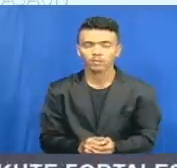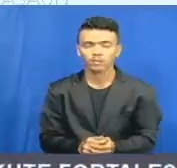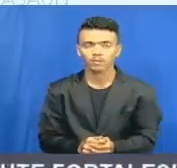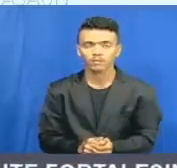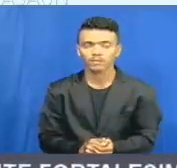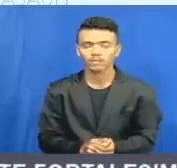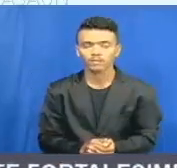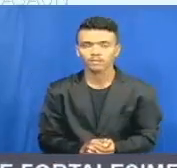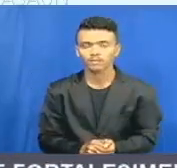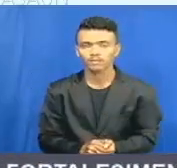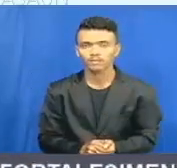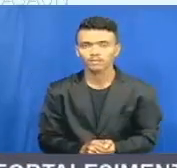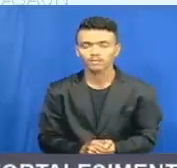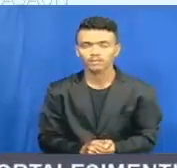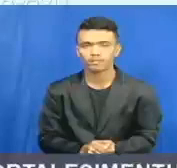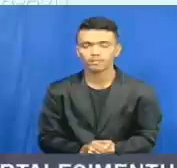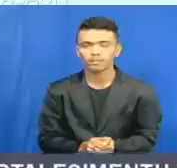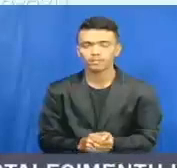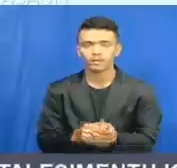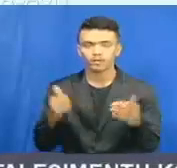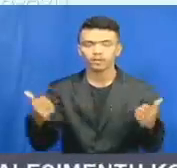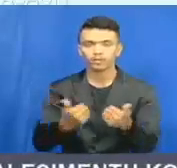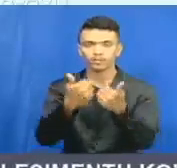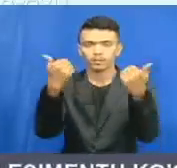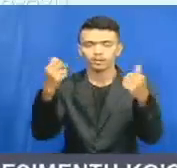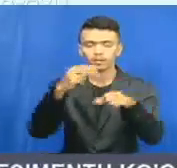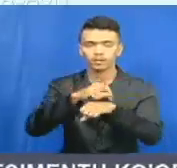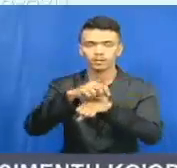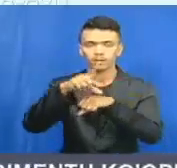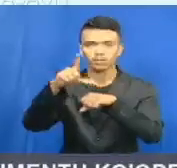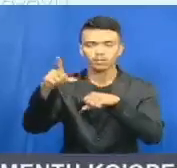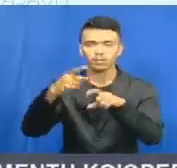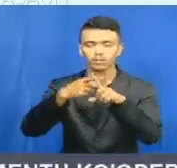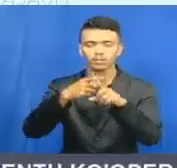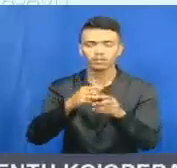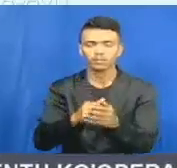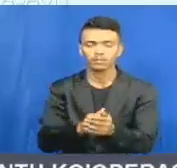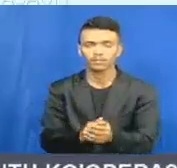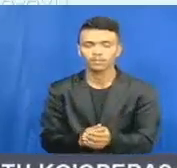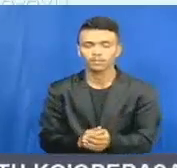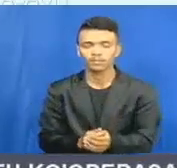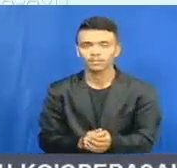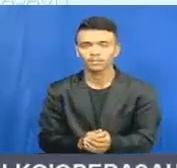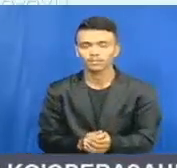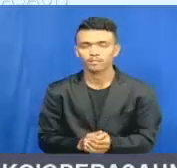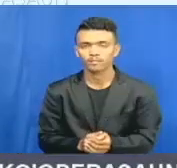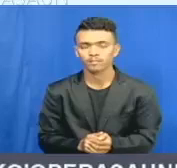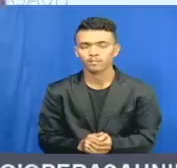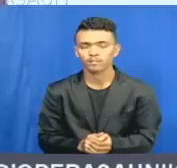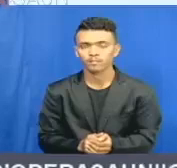itu lori kompetisi ya nasional kena makosi presiden tes kamu su kuliah